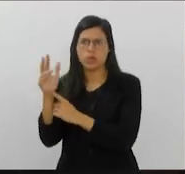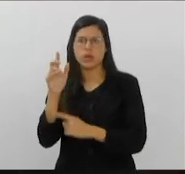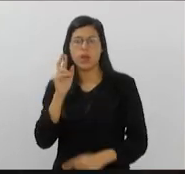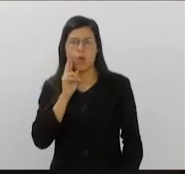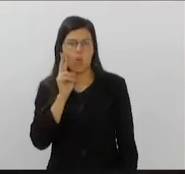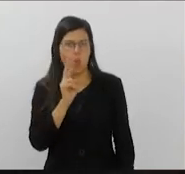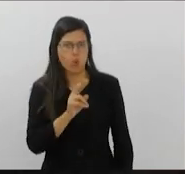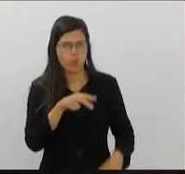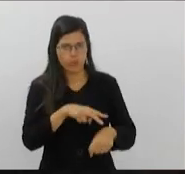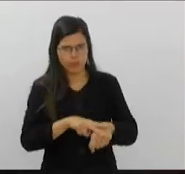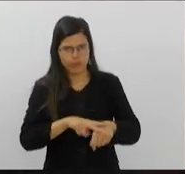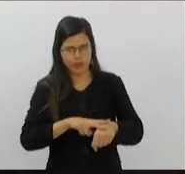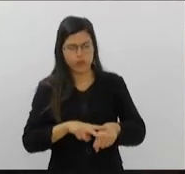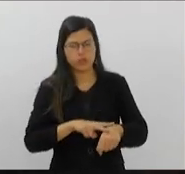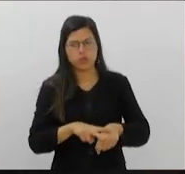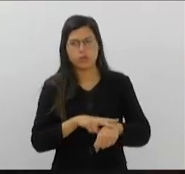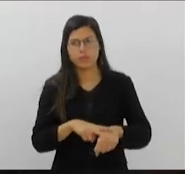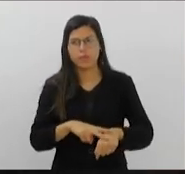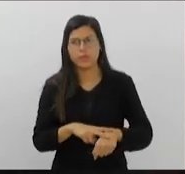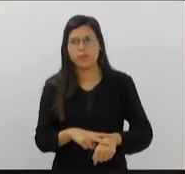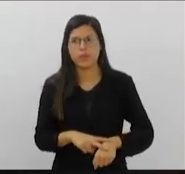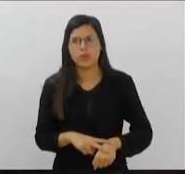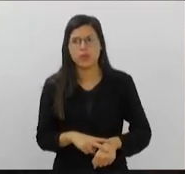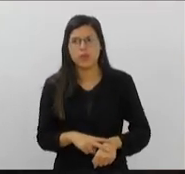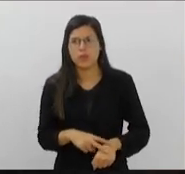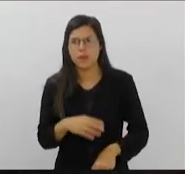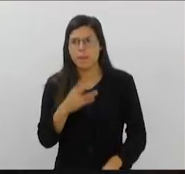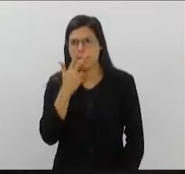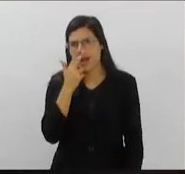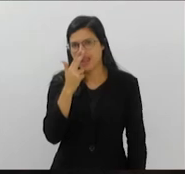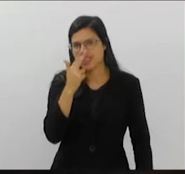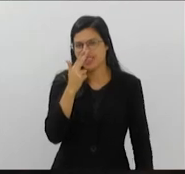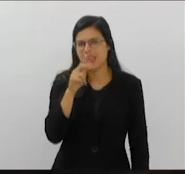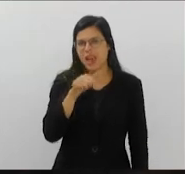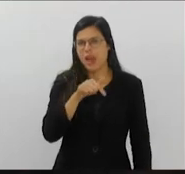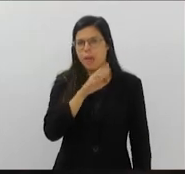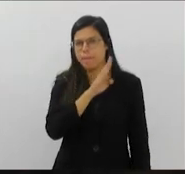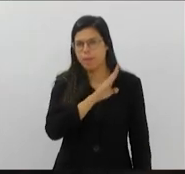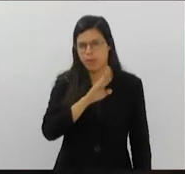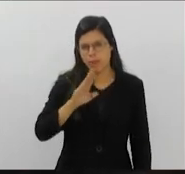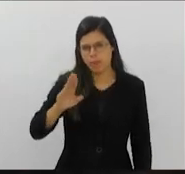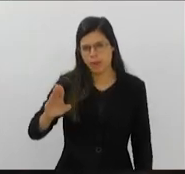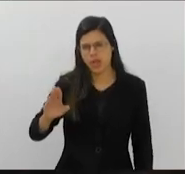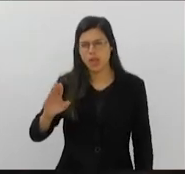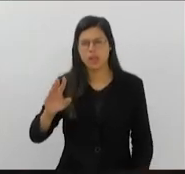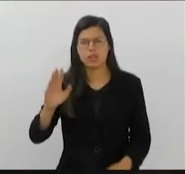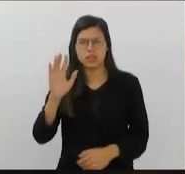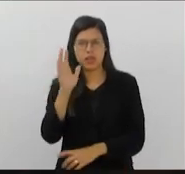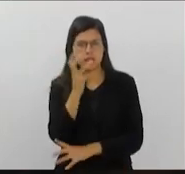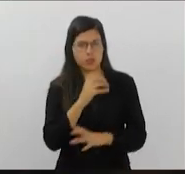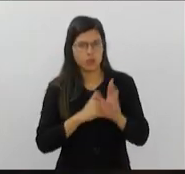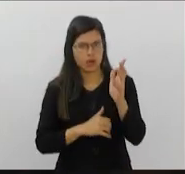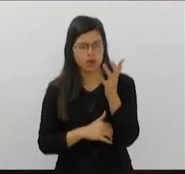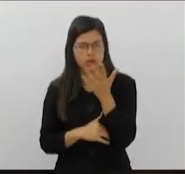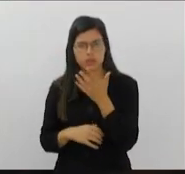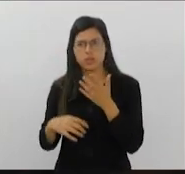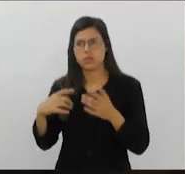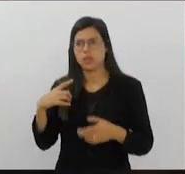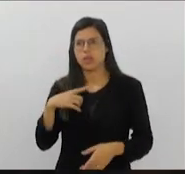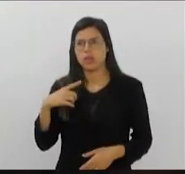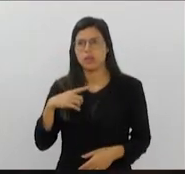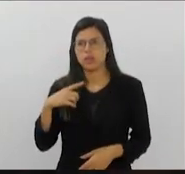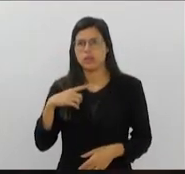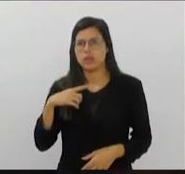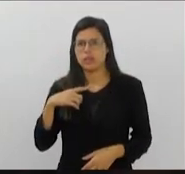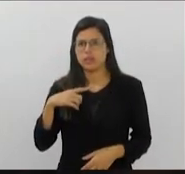Verde. Nós temos, a gente chama isso de Big Brother na natureza, onde nós temos imagens de satélite de altíssima